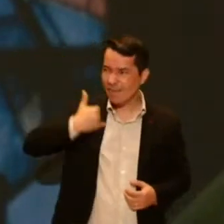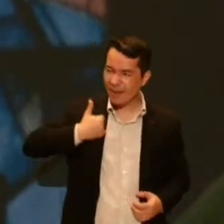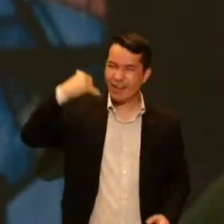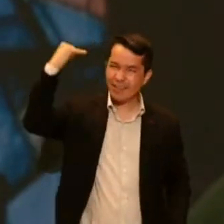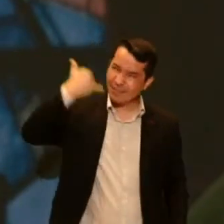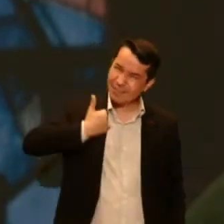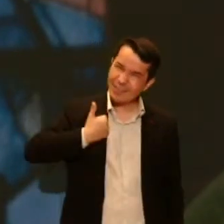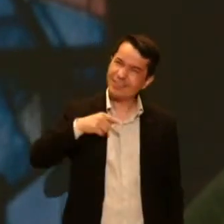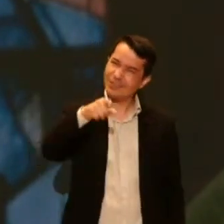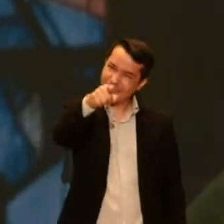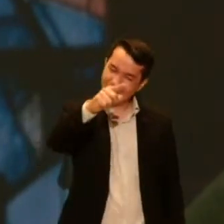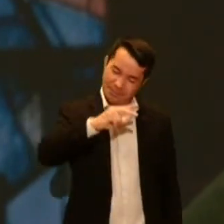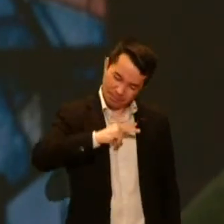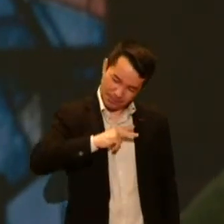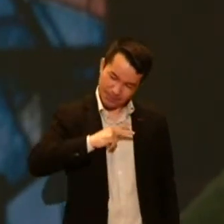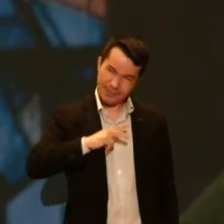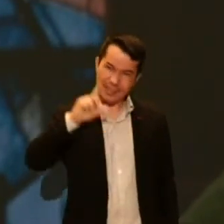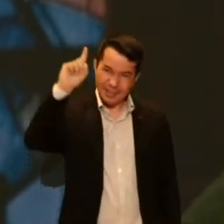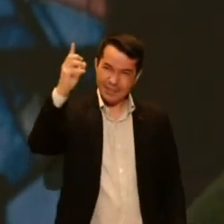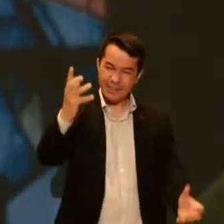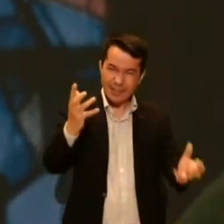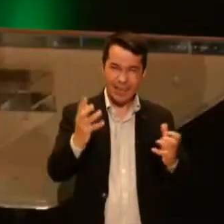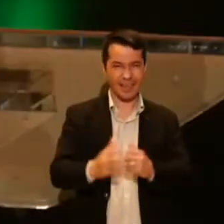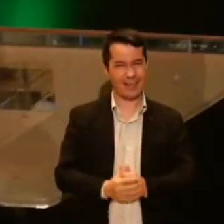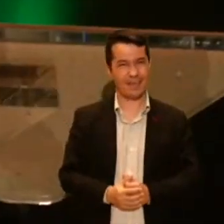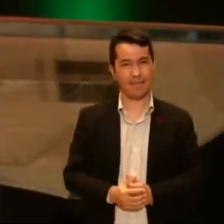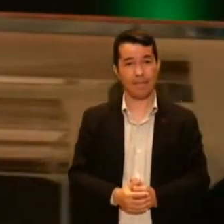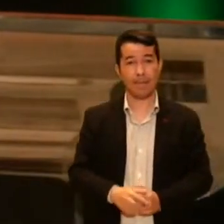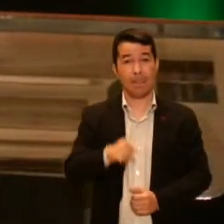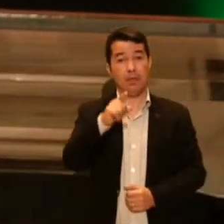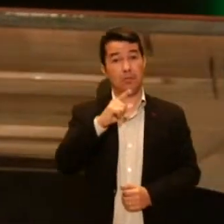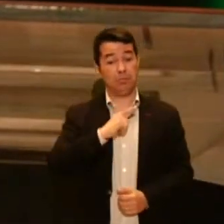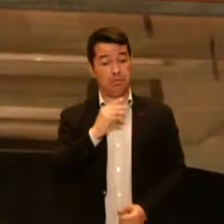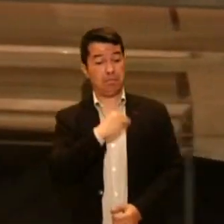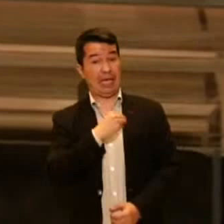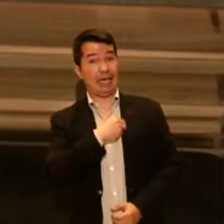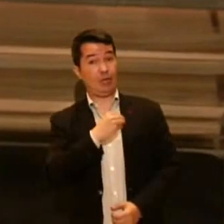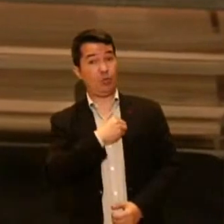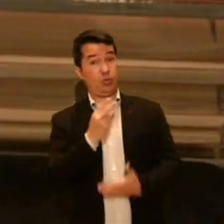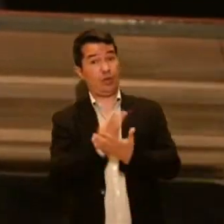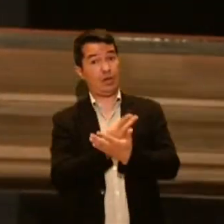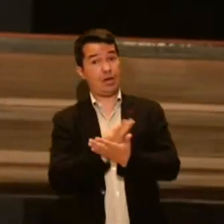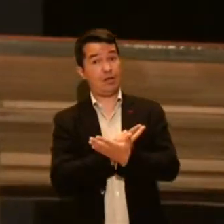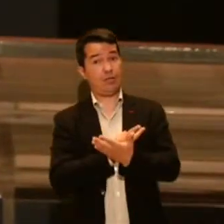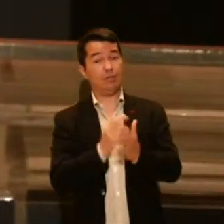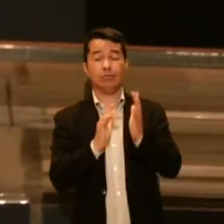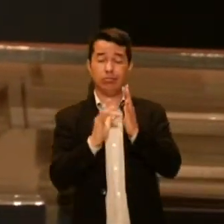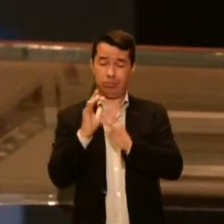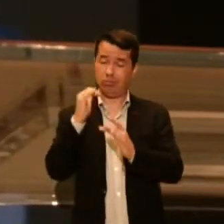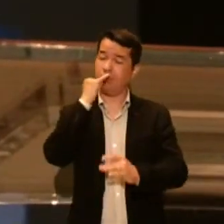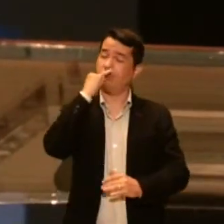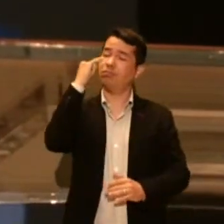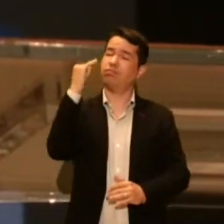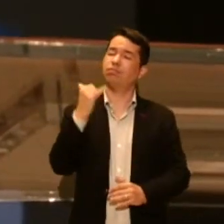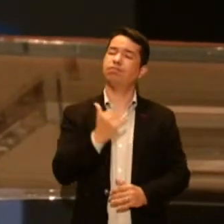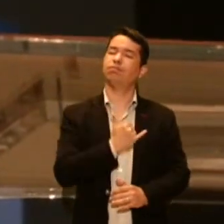você. Seus pecados são de ser perdoados no sangue que ele verteu na cruz do